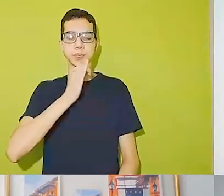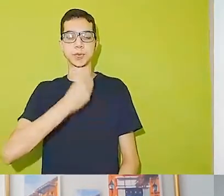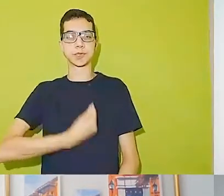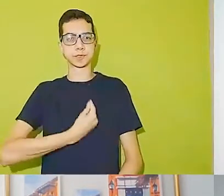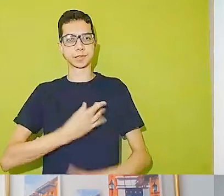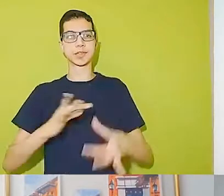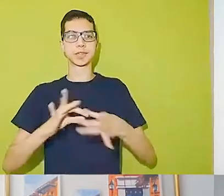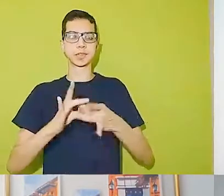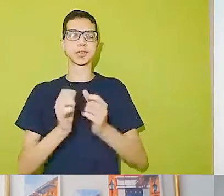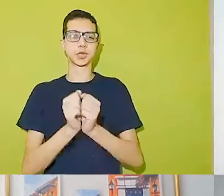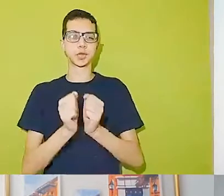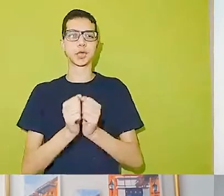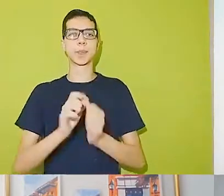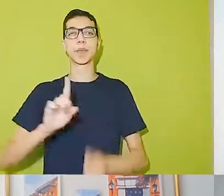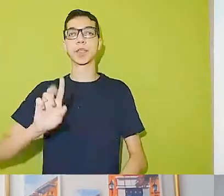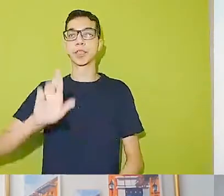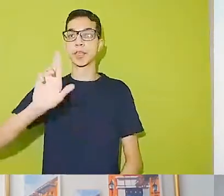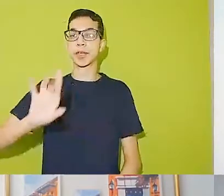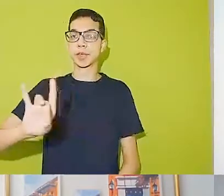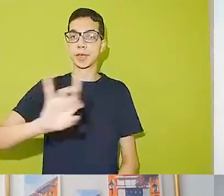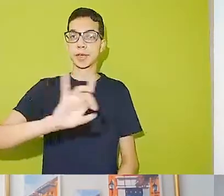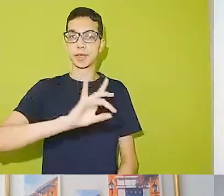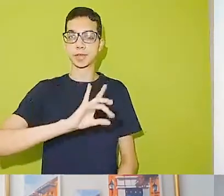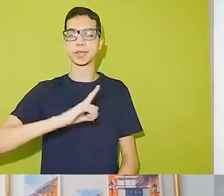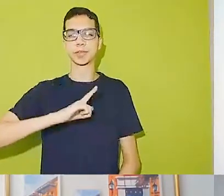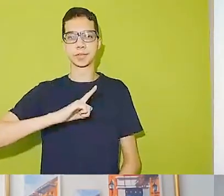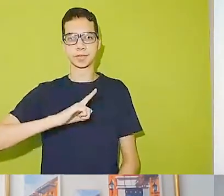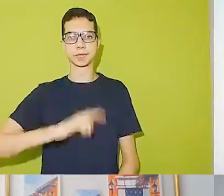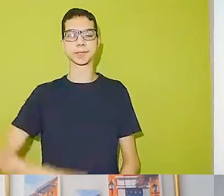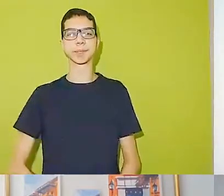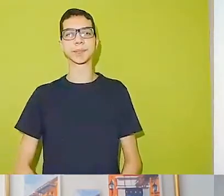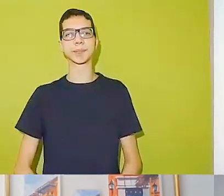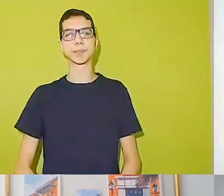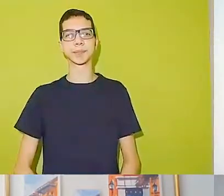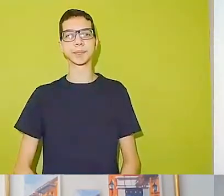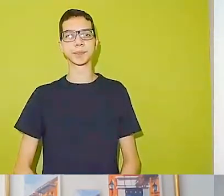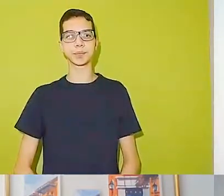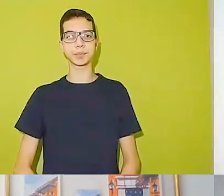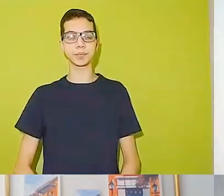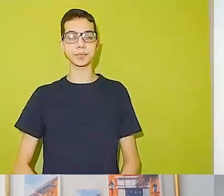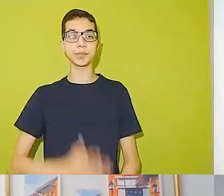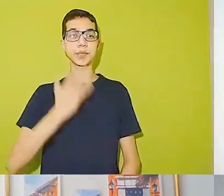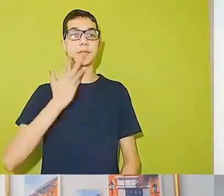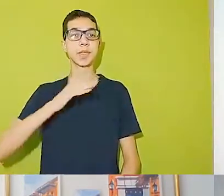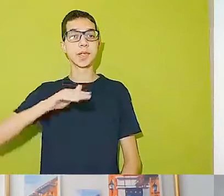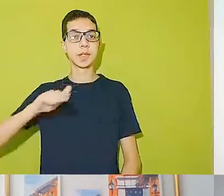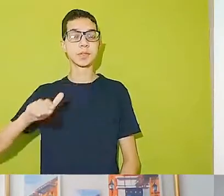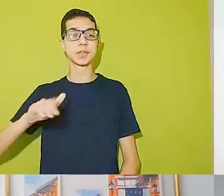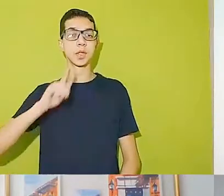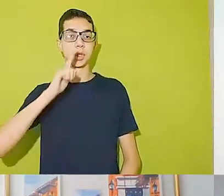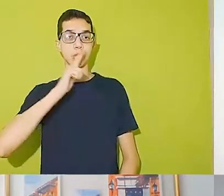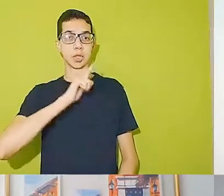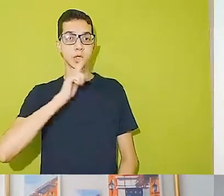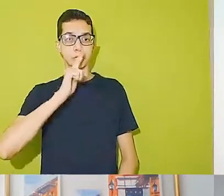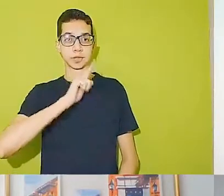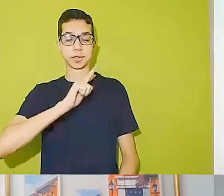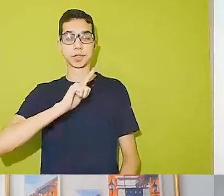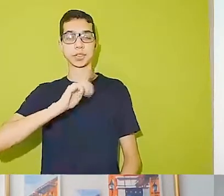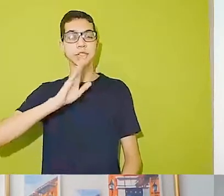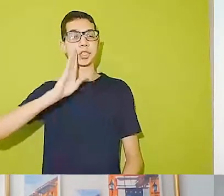suas genitoras, sem a busca da família extensa, já colocando essas crianças diretamente na